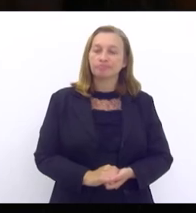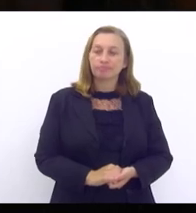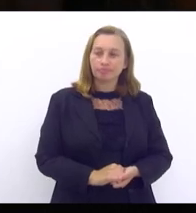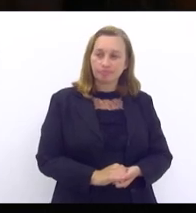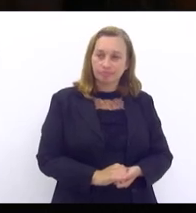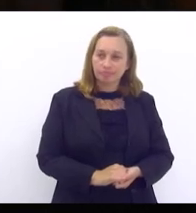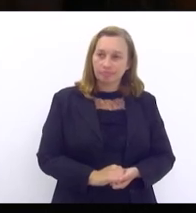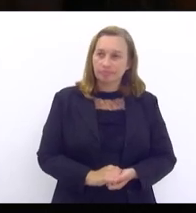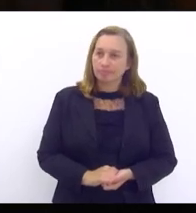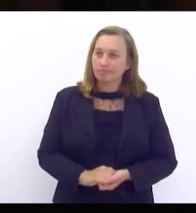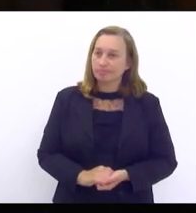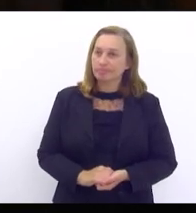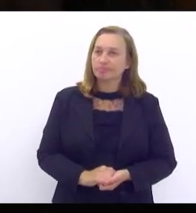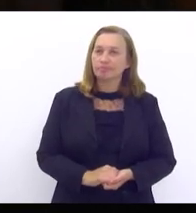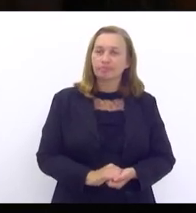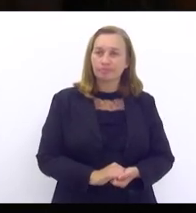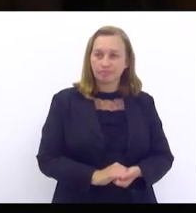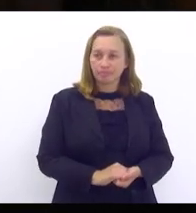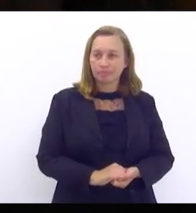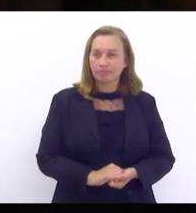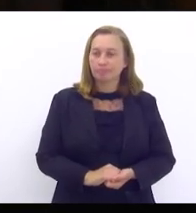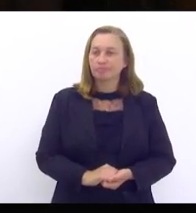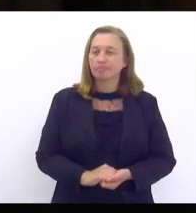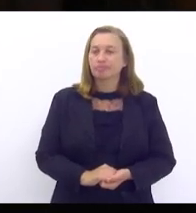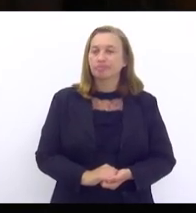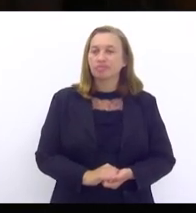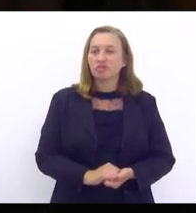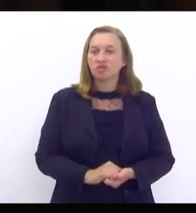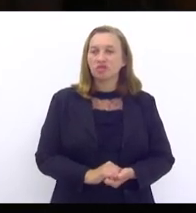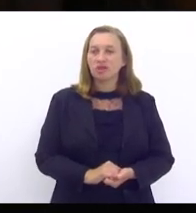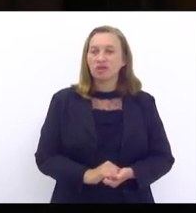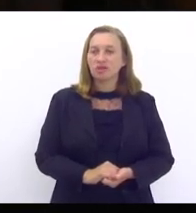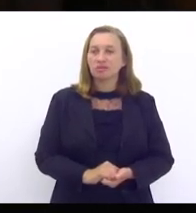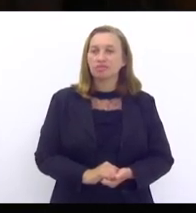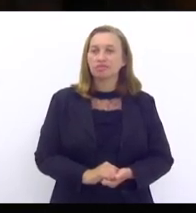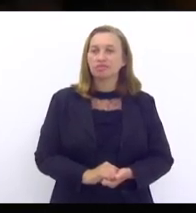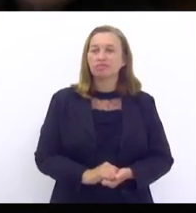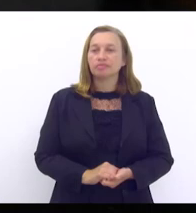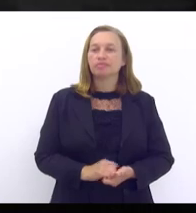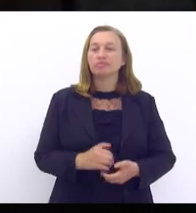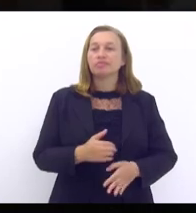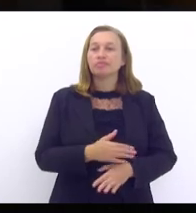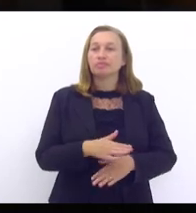acompanham de forma remota.